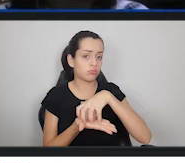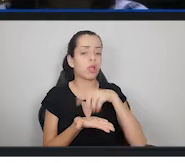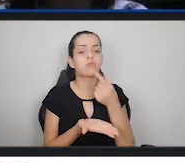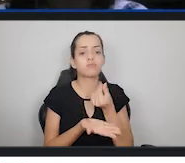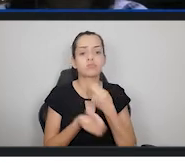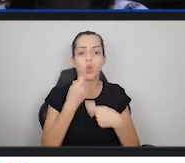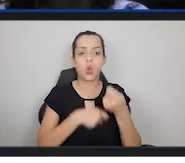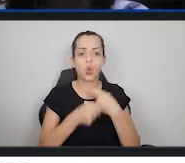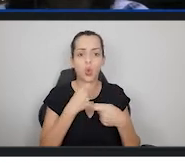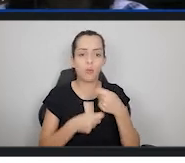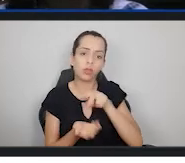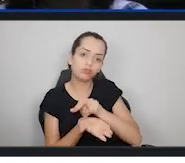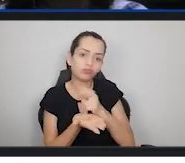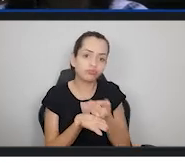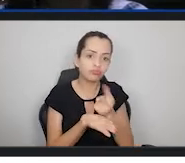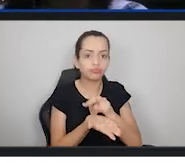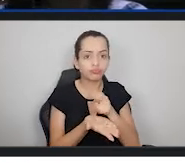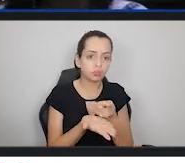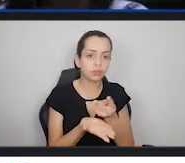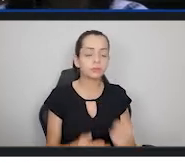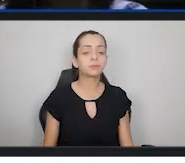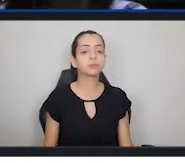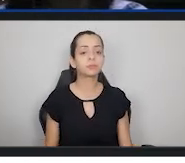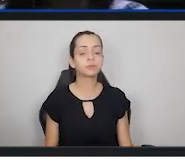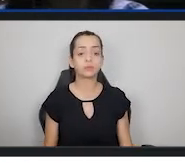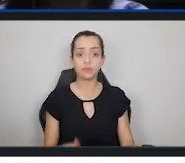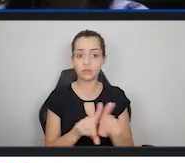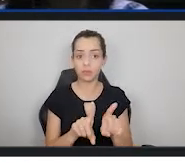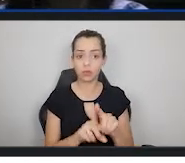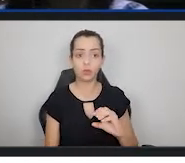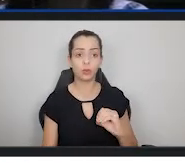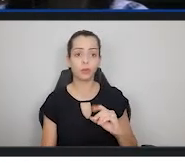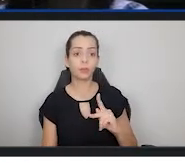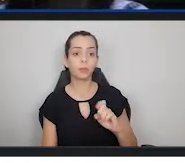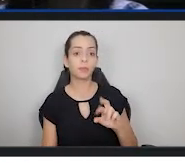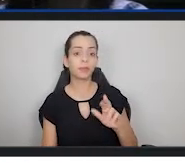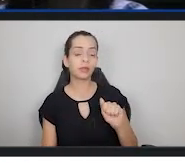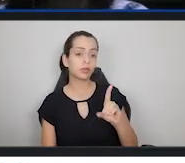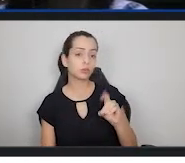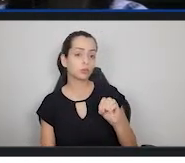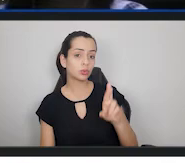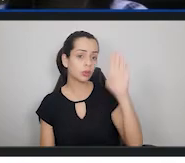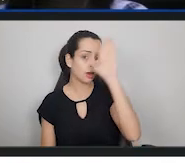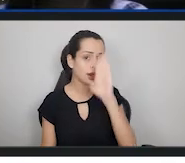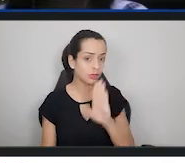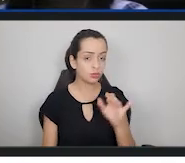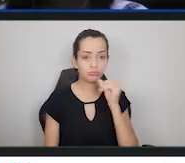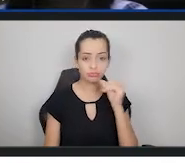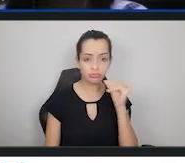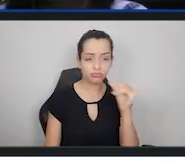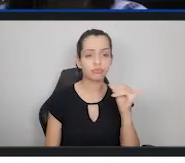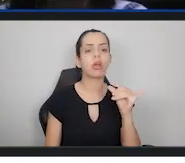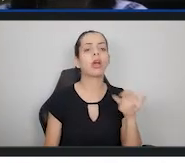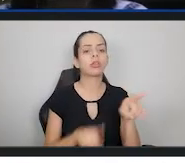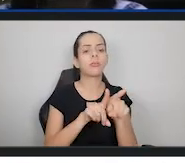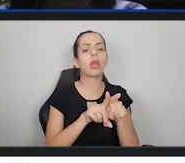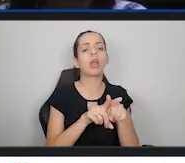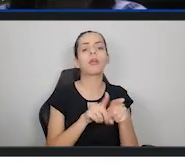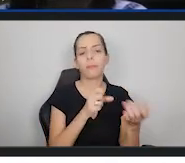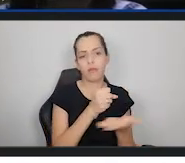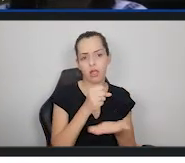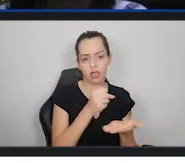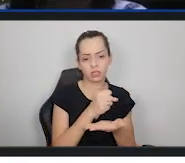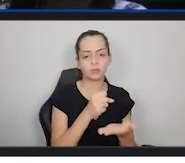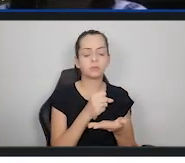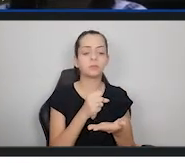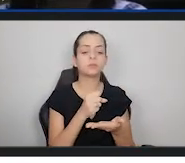diferença? Câmara de Comercialização de Energia. E temos o Operador Nacional do Sistema Elétrico, que faz a operação da rede básica, né,